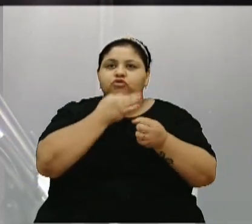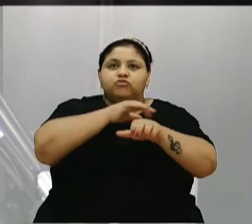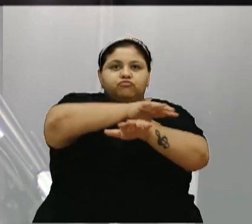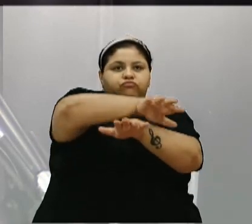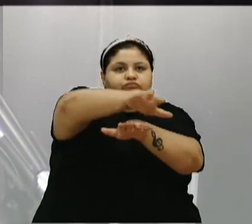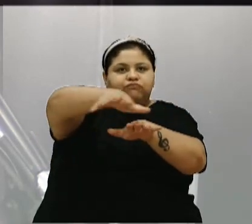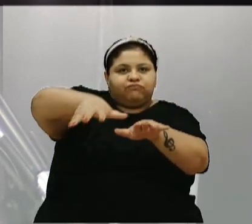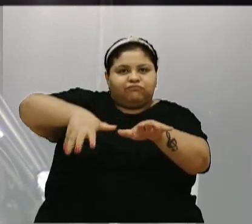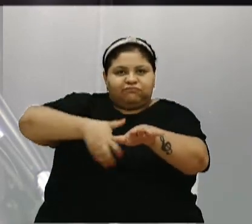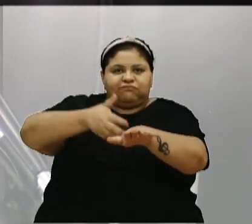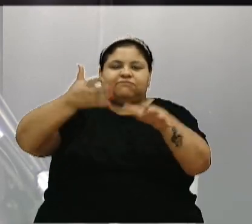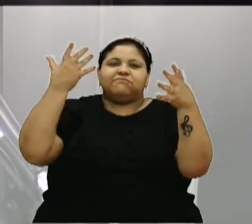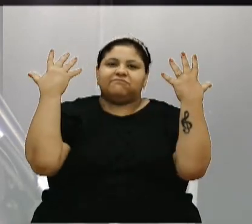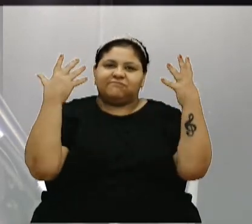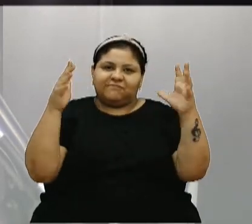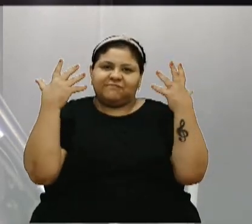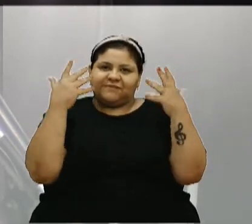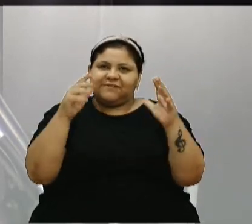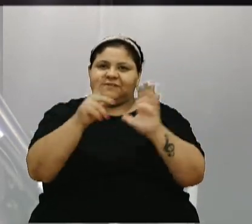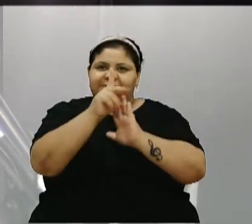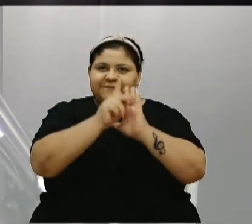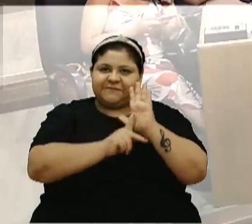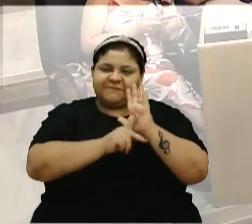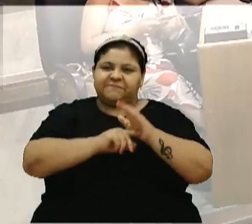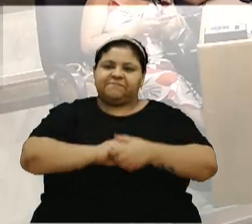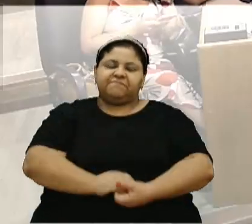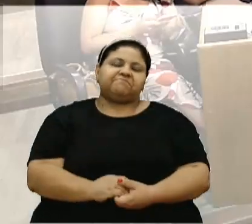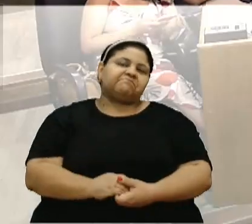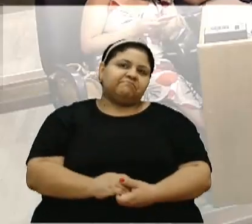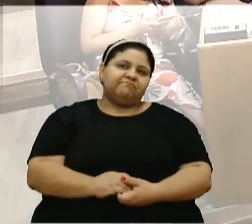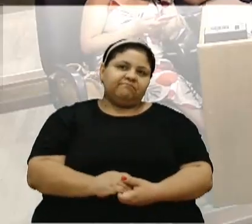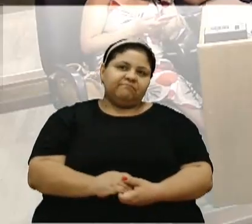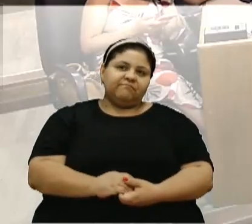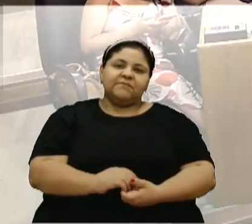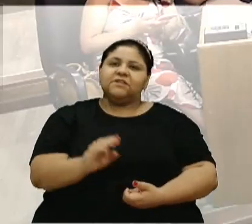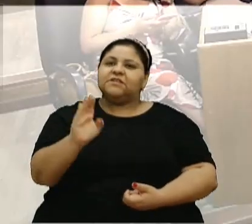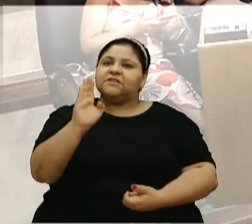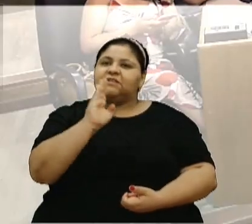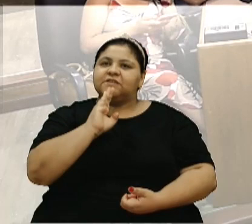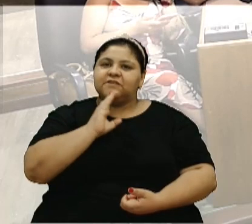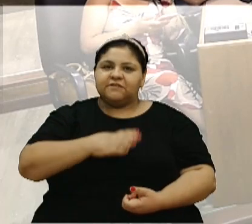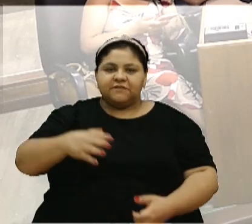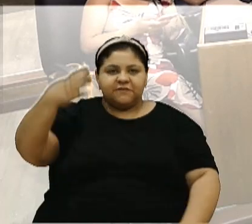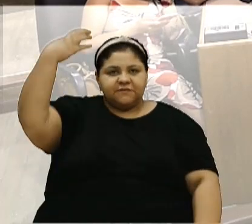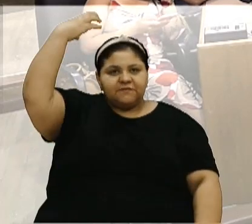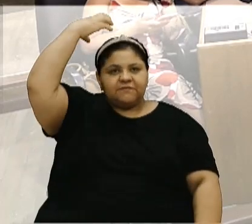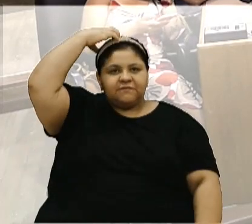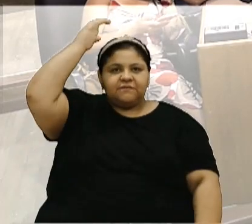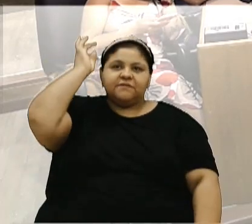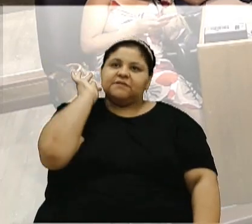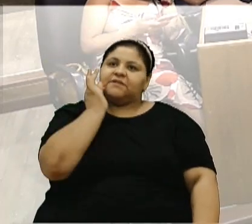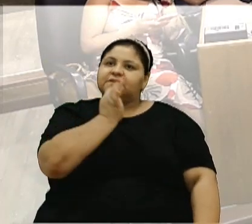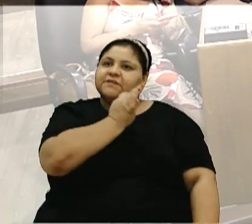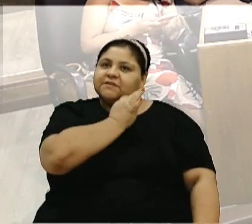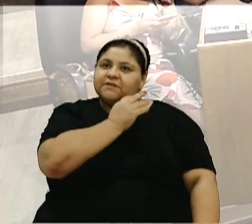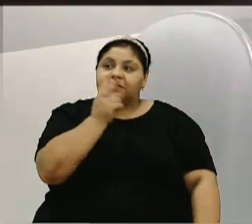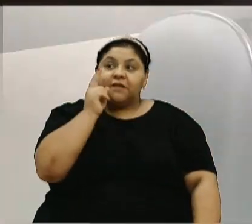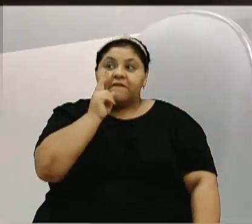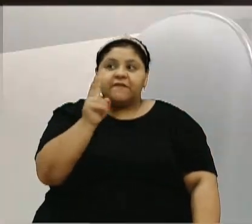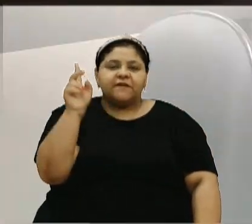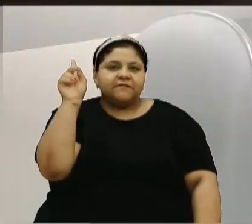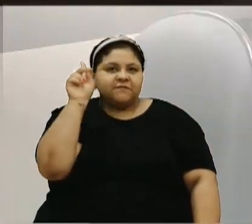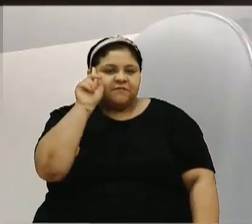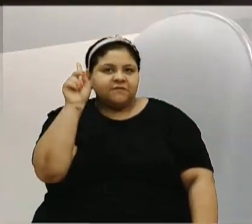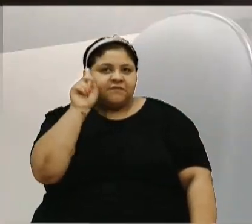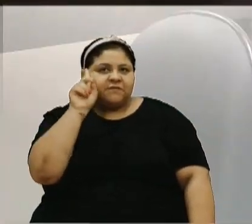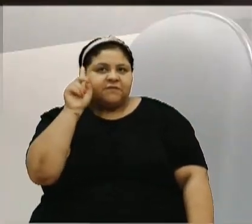Gaúcha. Então, parabéns pelo projeto. Conheci a nossa rainha Tati lá, que vinha todos os dias na